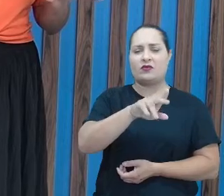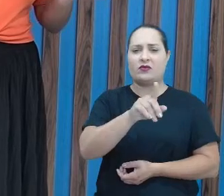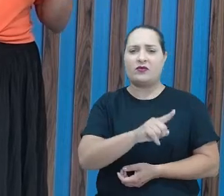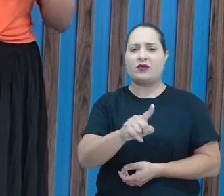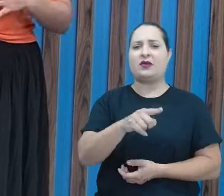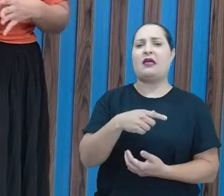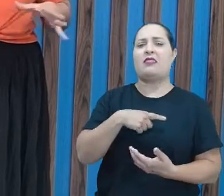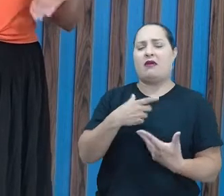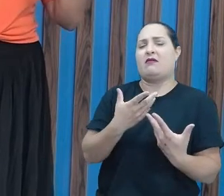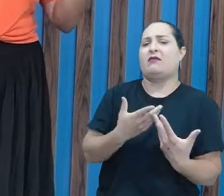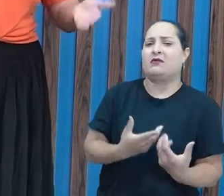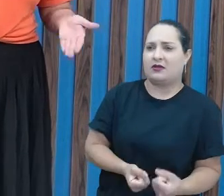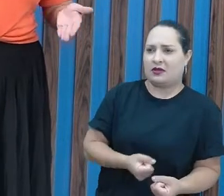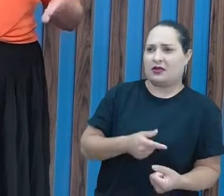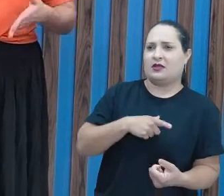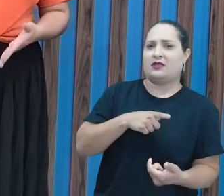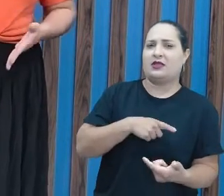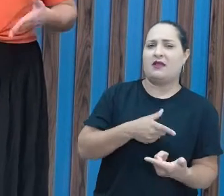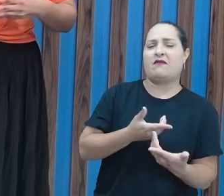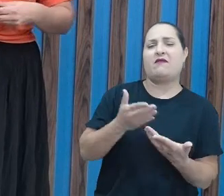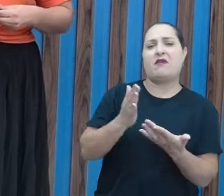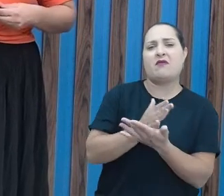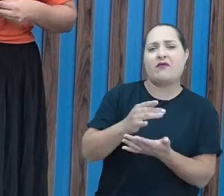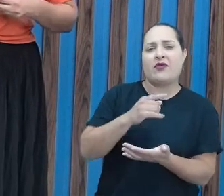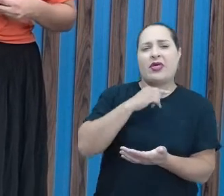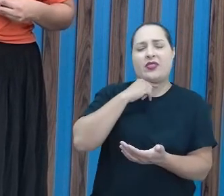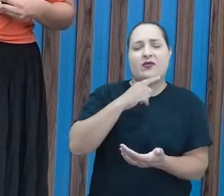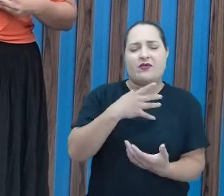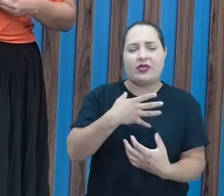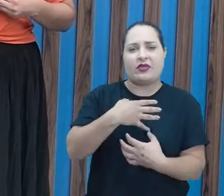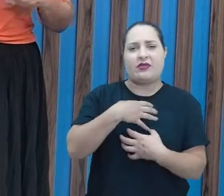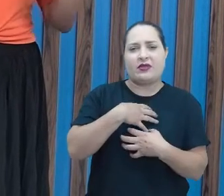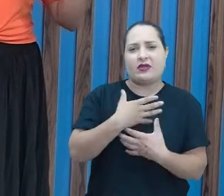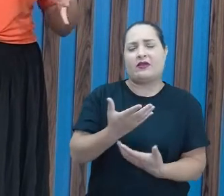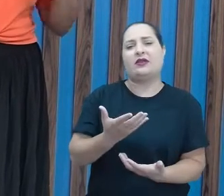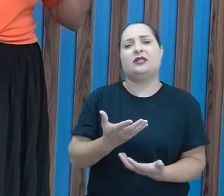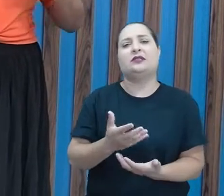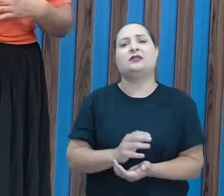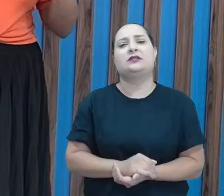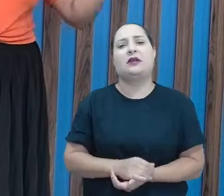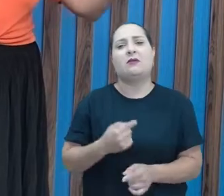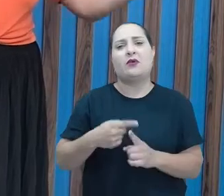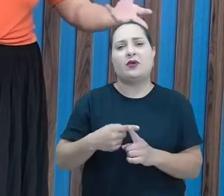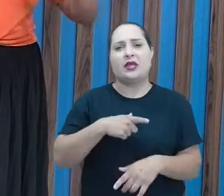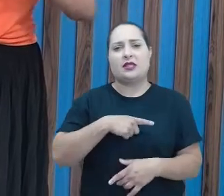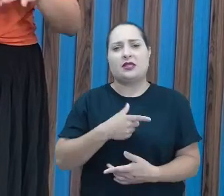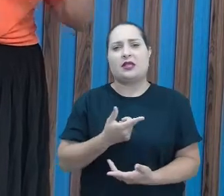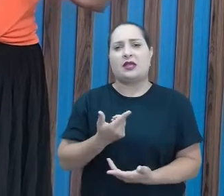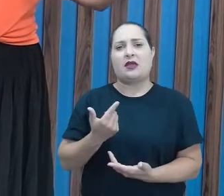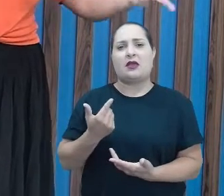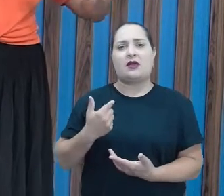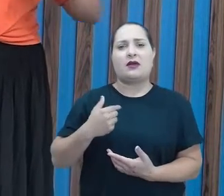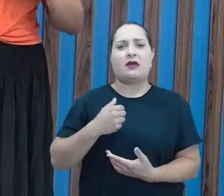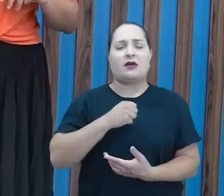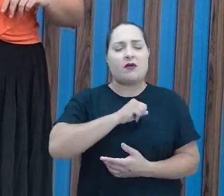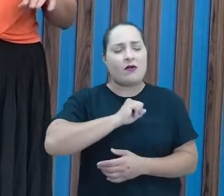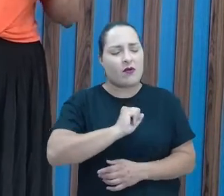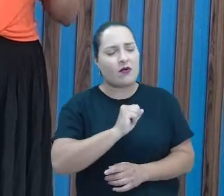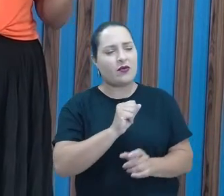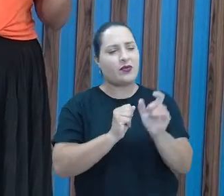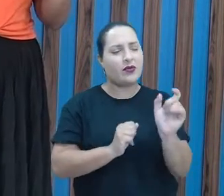duvidosa, né, em alguns veículos, porque houve um posicionamento contra ele, contra a